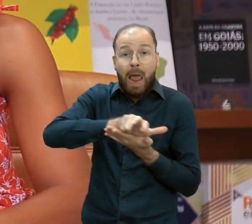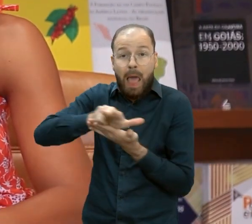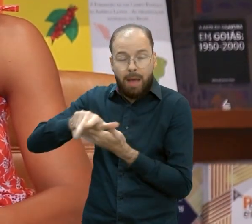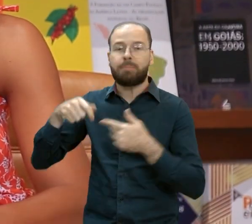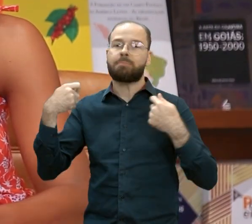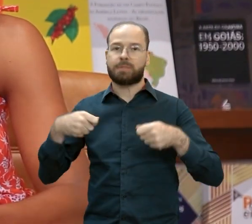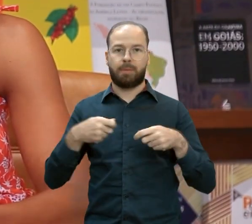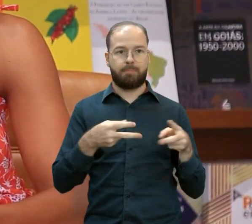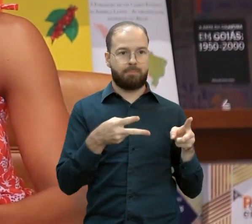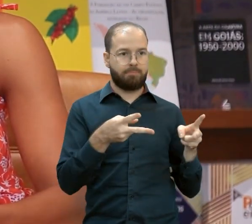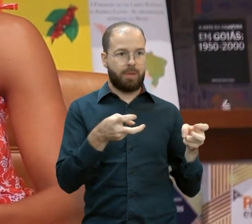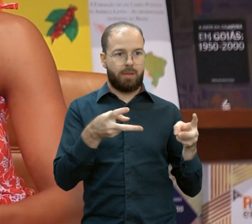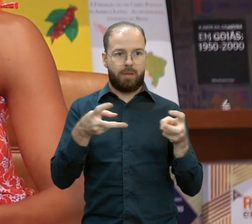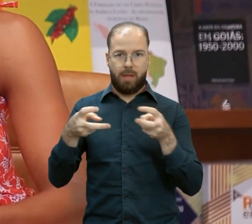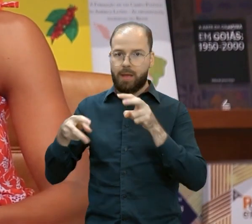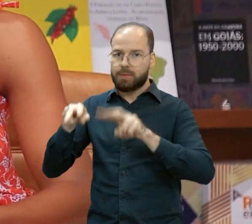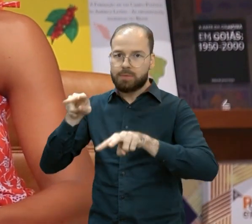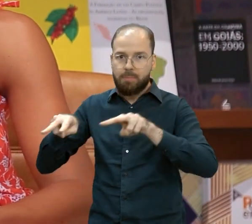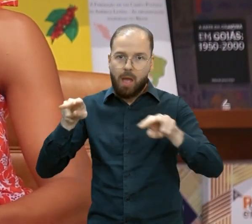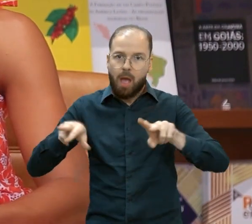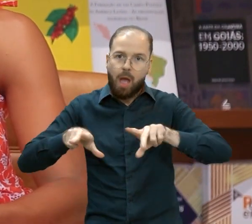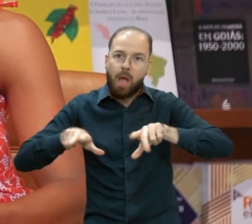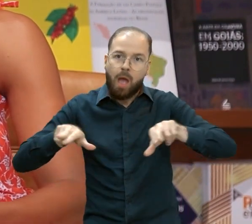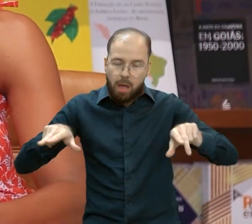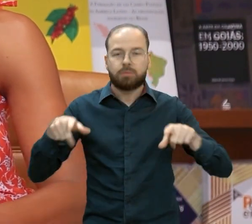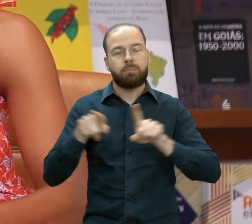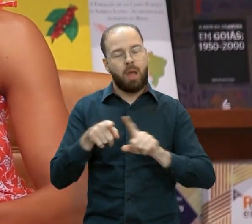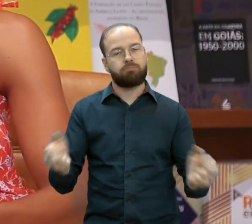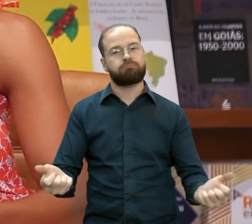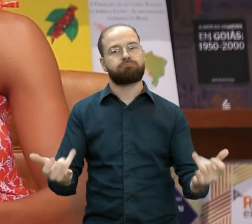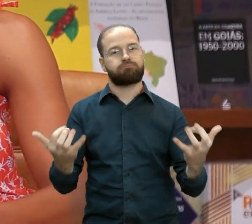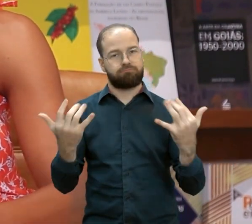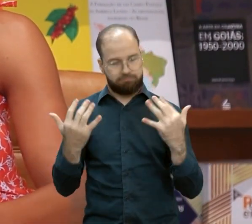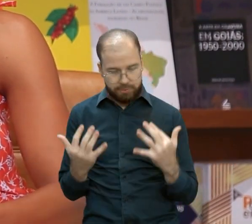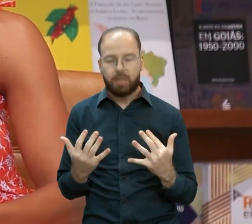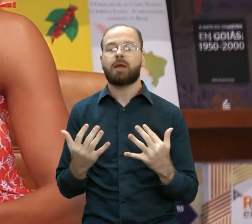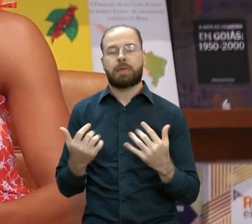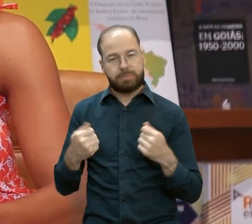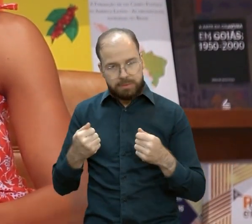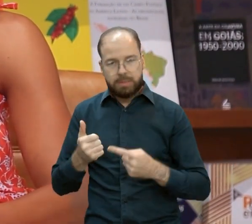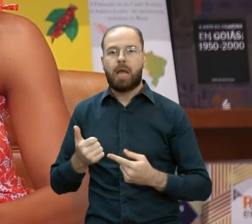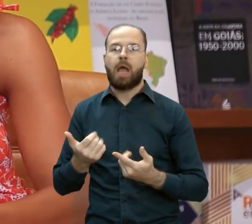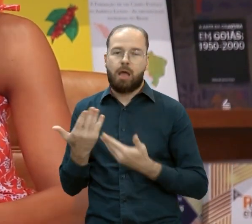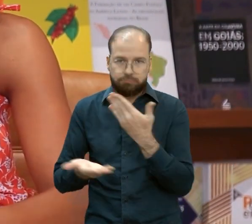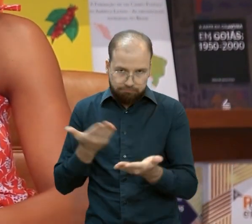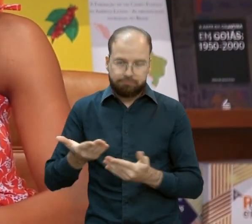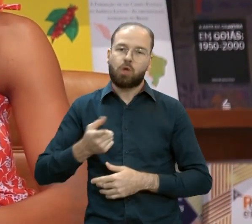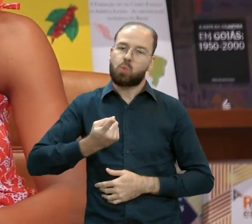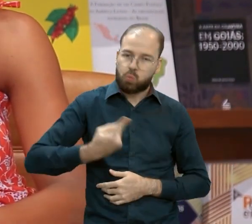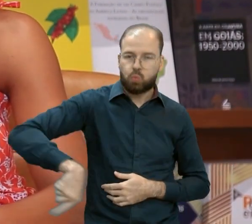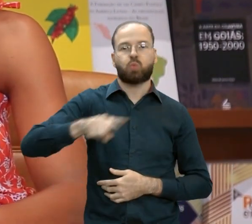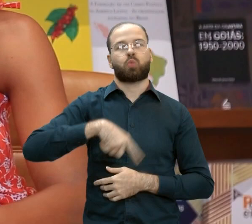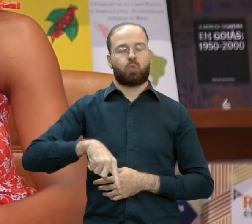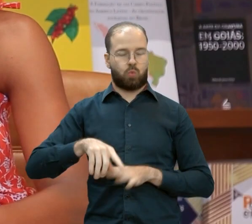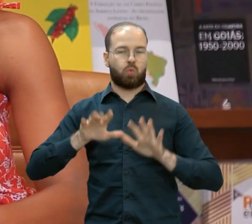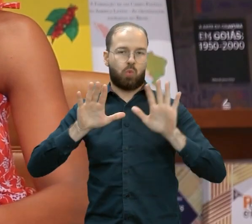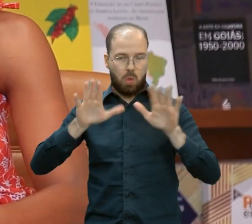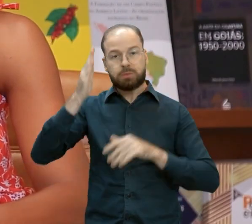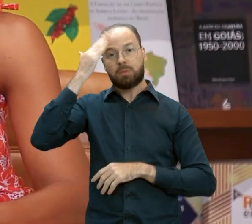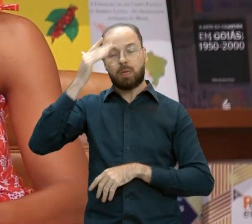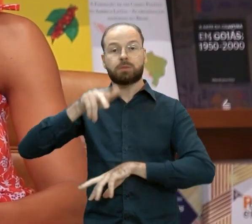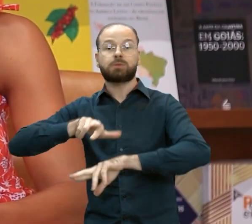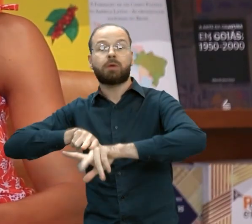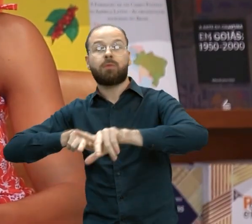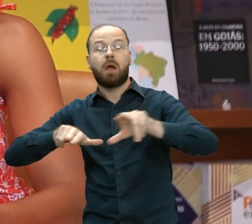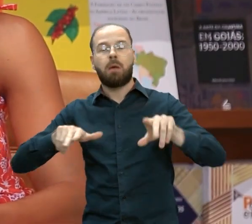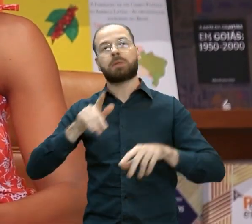acolher todos esses saberes e fazer com que esse saber que está chegando, esse saber diferente, que muitas vezes não é esse